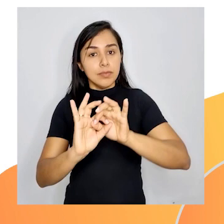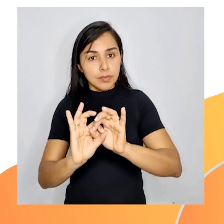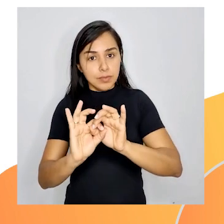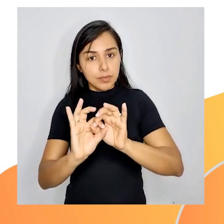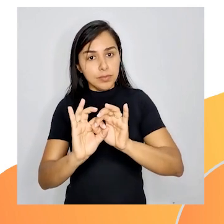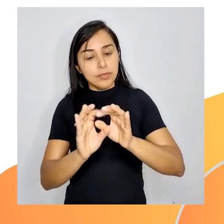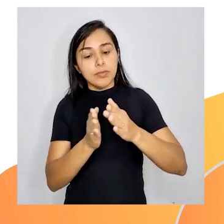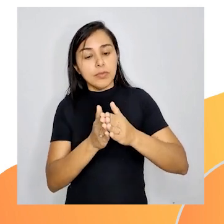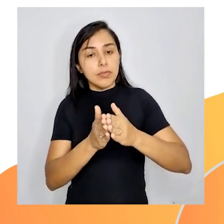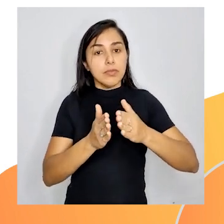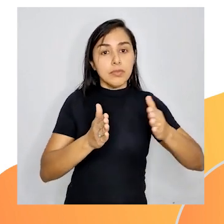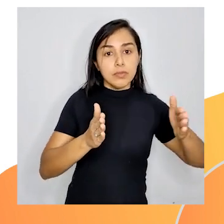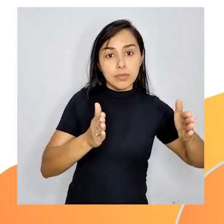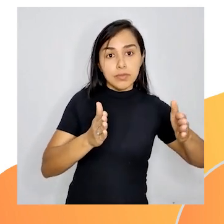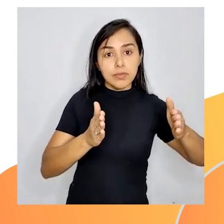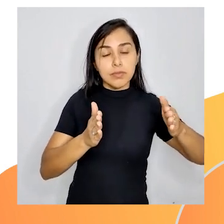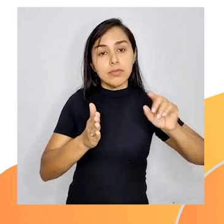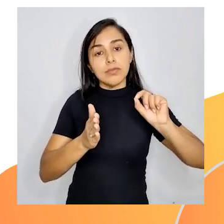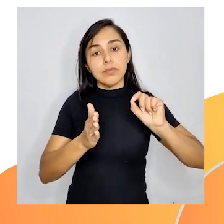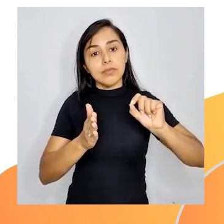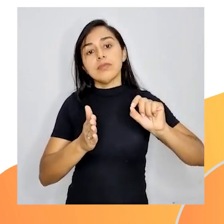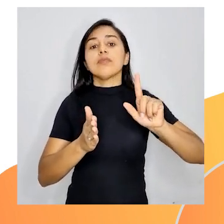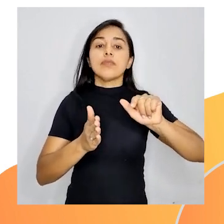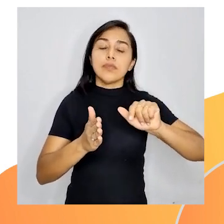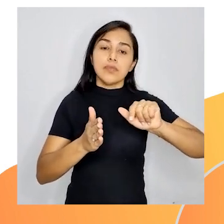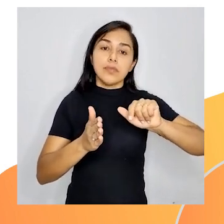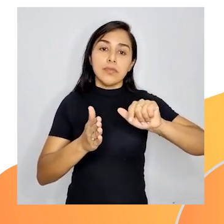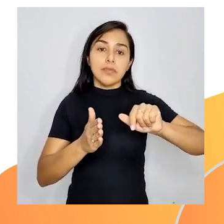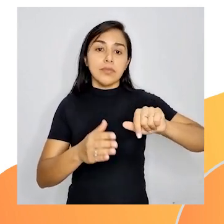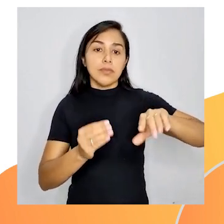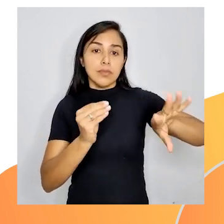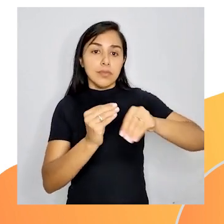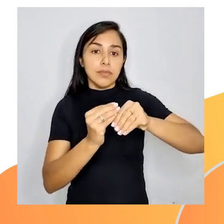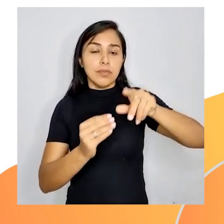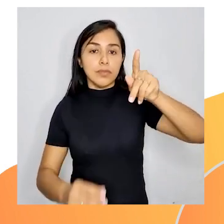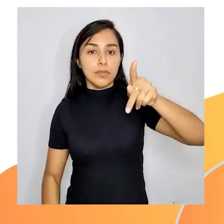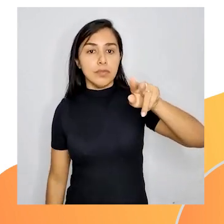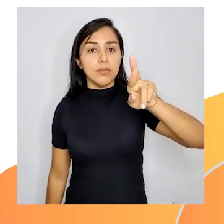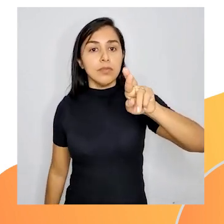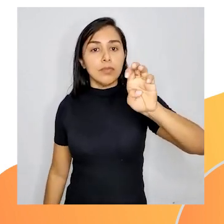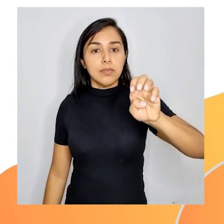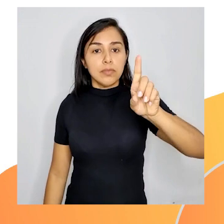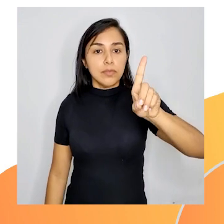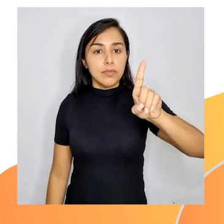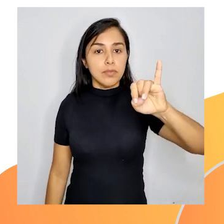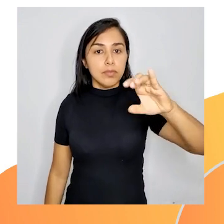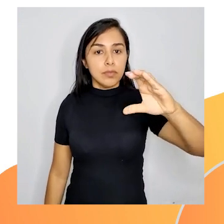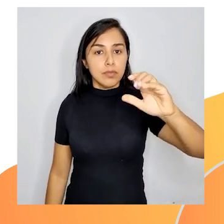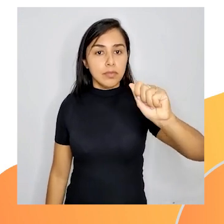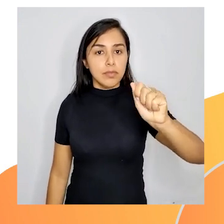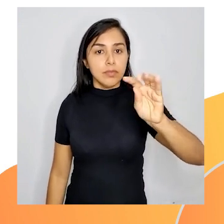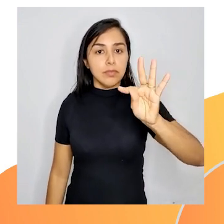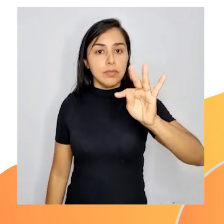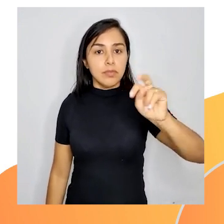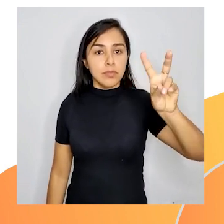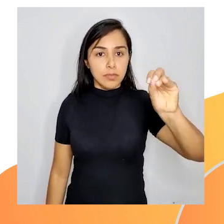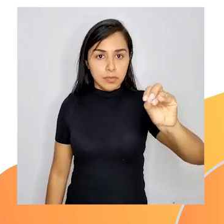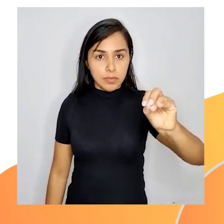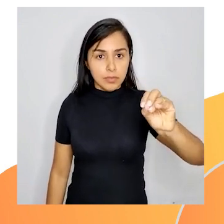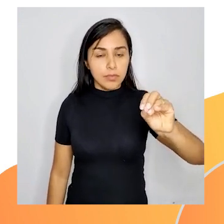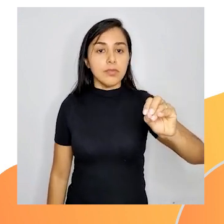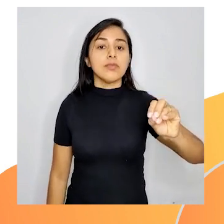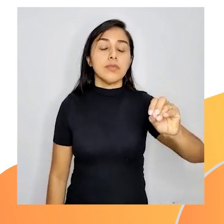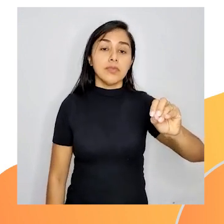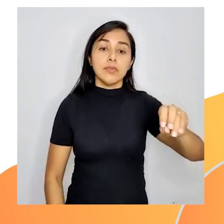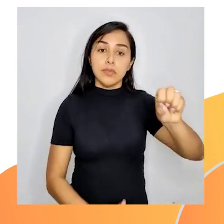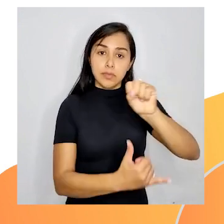em seguida é o que a gente chama de predicativo do sujeito, certo? Então, essa oração em destaque na